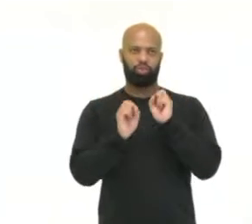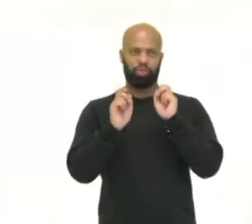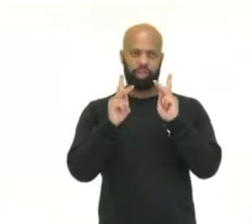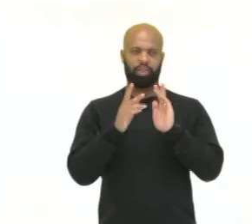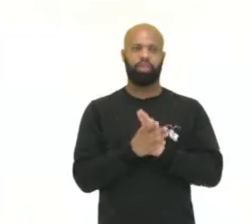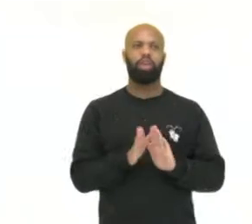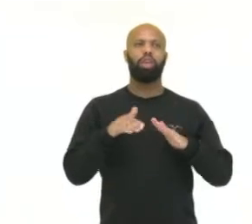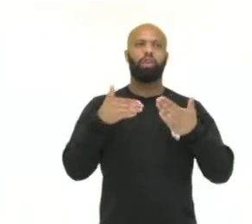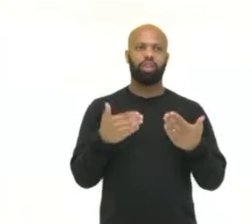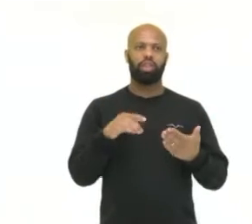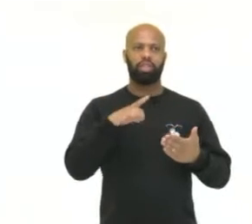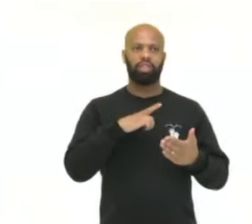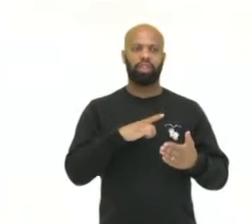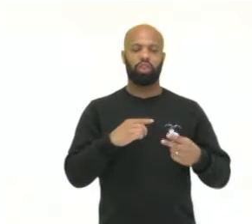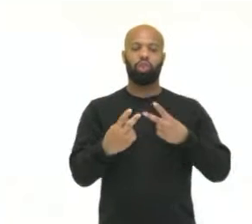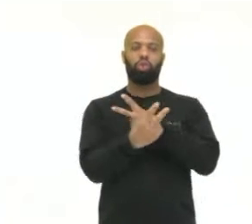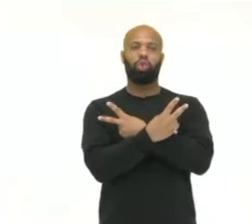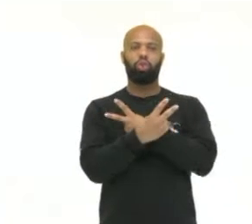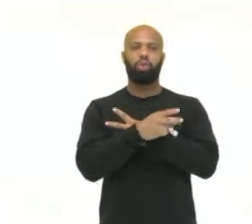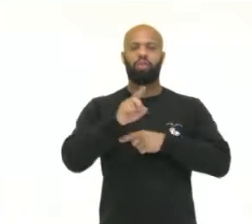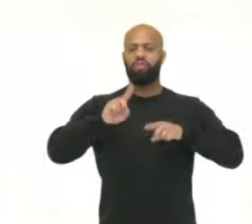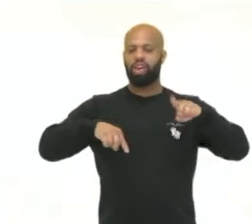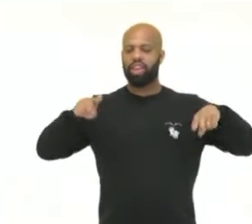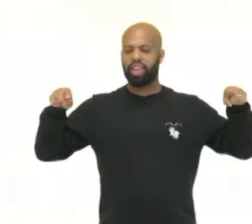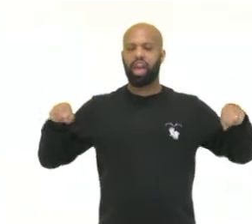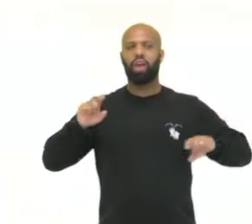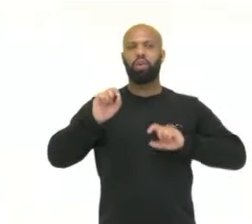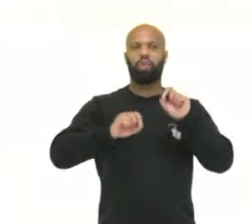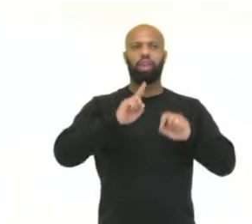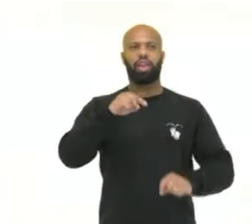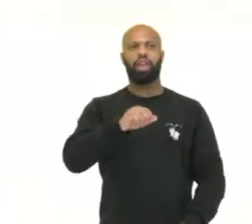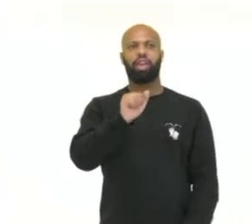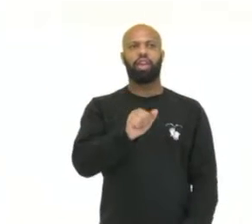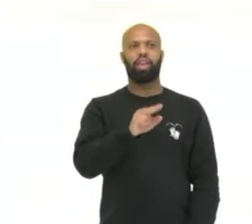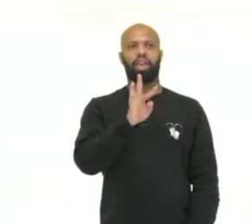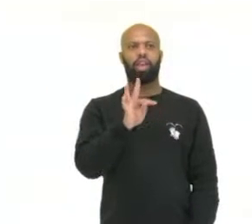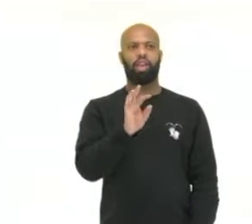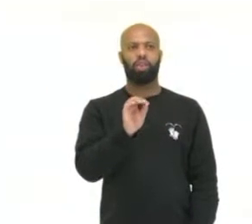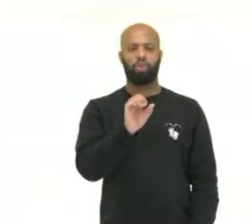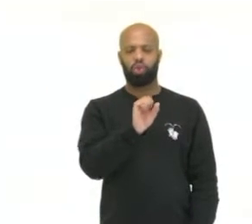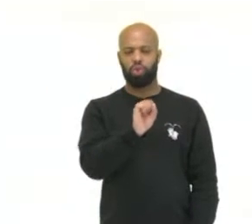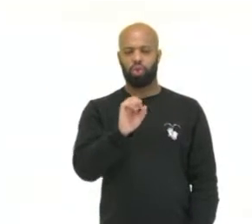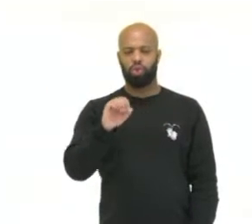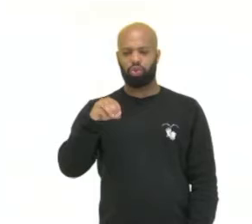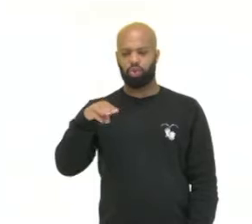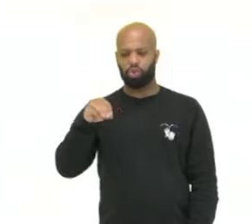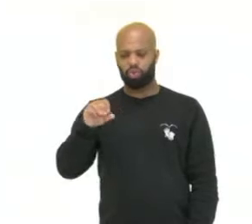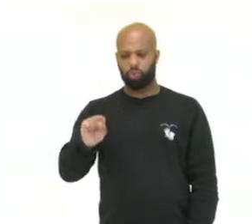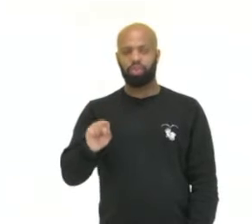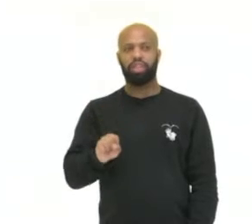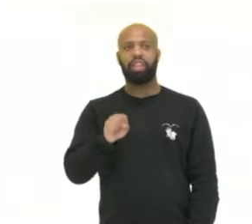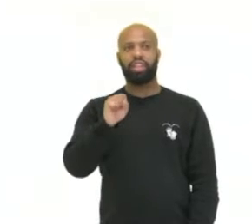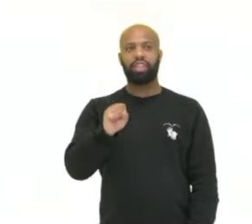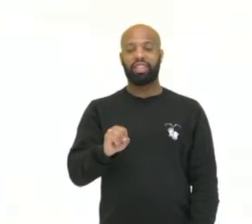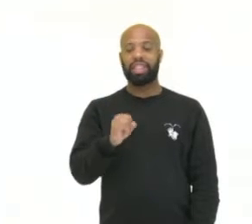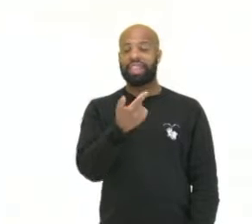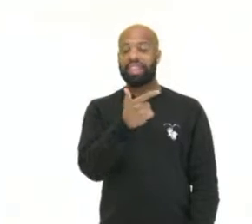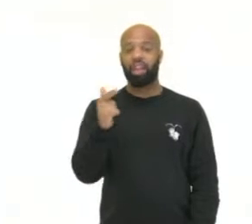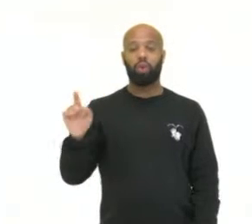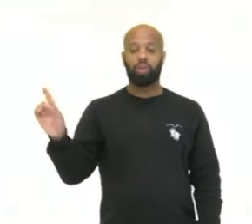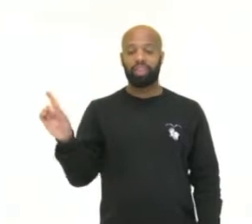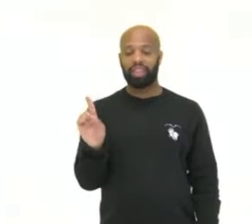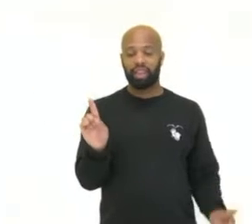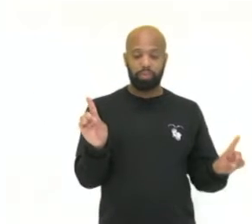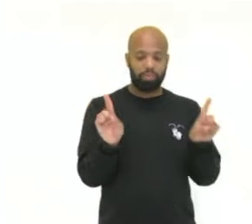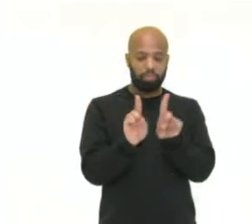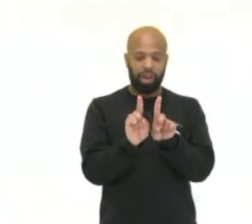os cromossomos pareados são chamados de autossomos. E os cromossomos não pareados são chamados